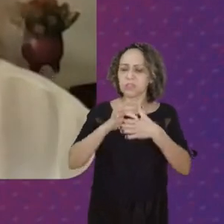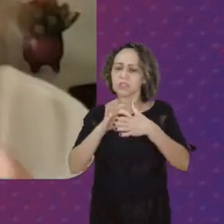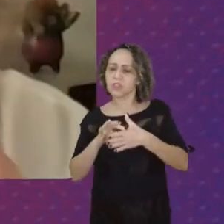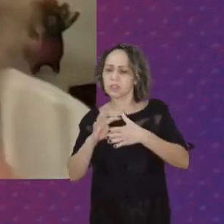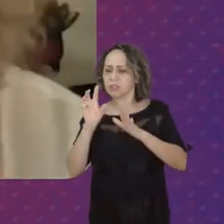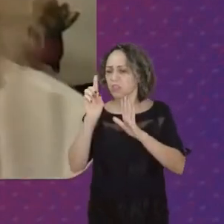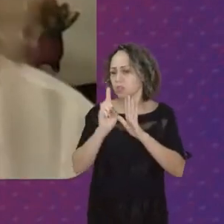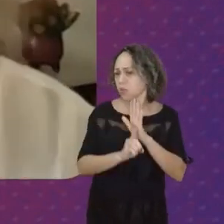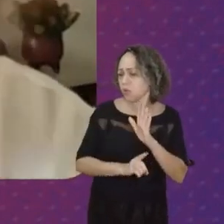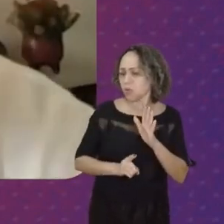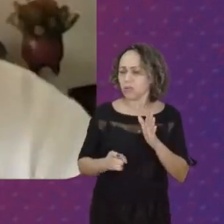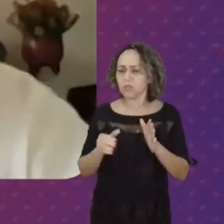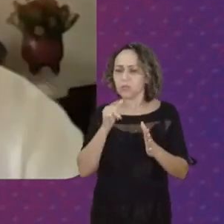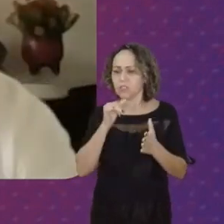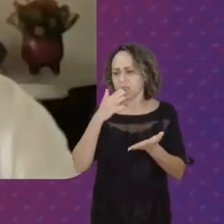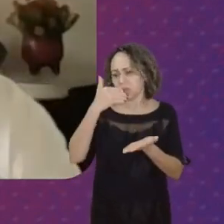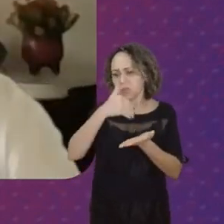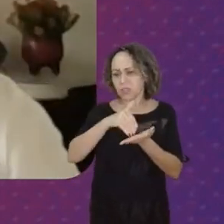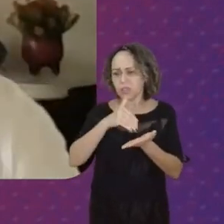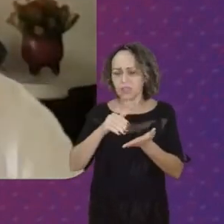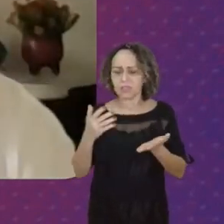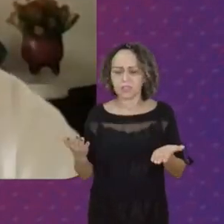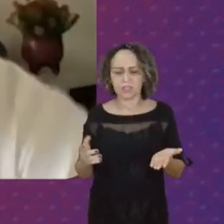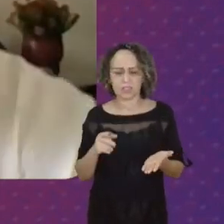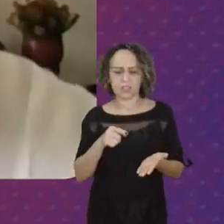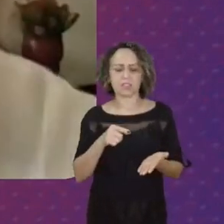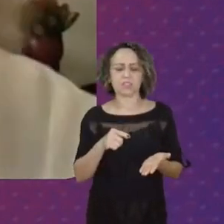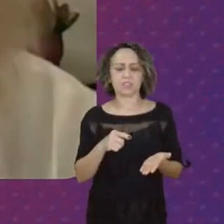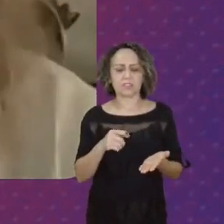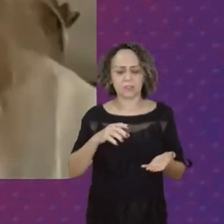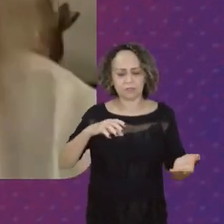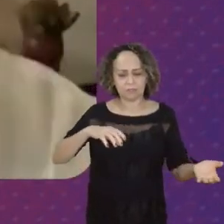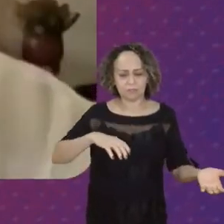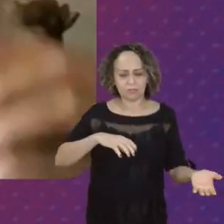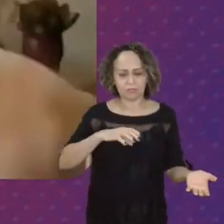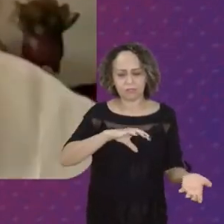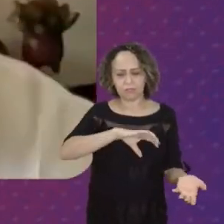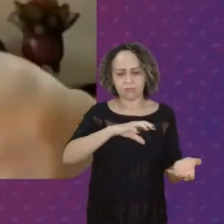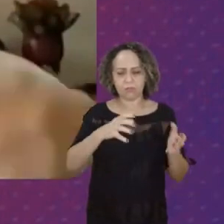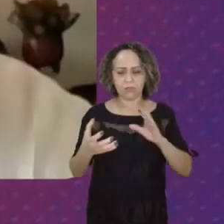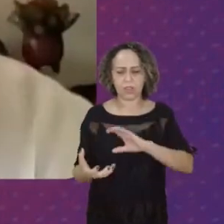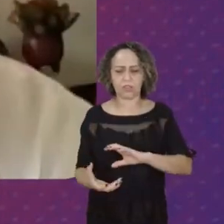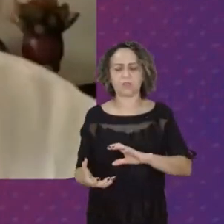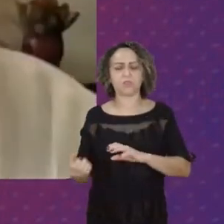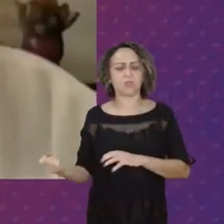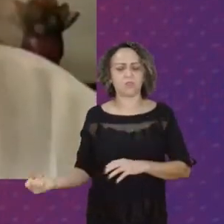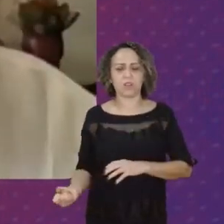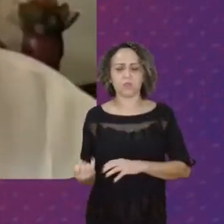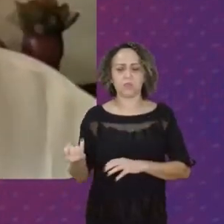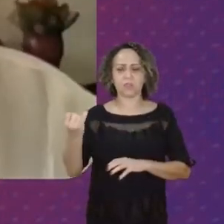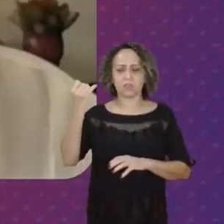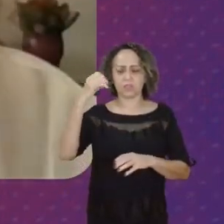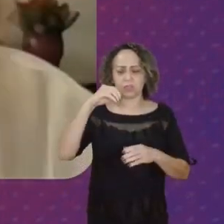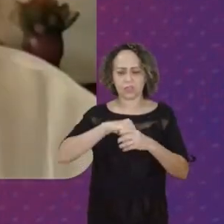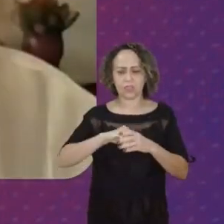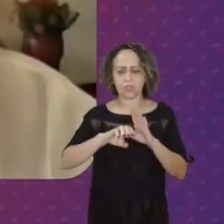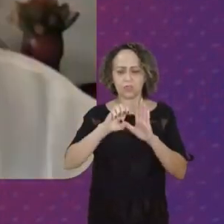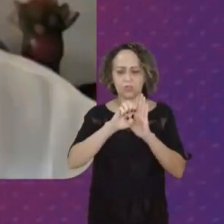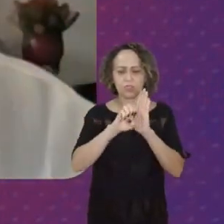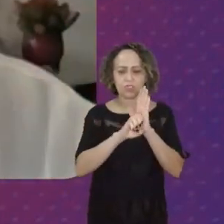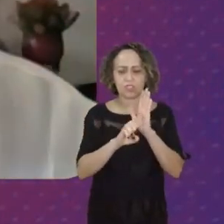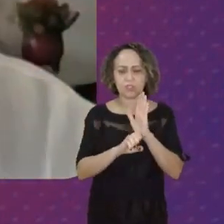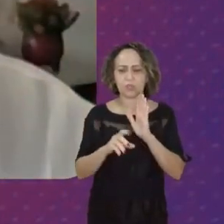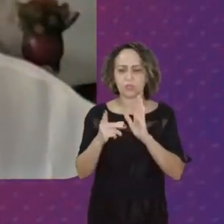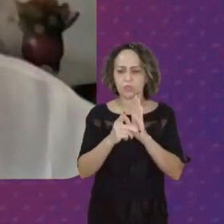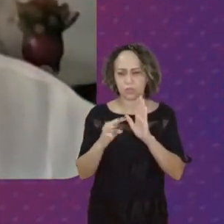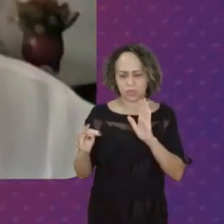secretarias, como uma das reformas mais importantes que a gente tem no Estatuto do Partido dos Trabalhadores.